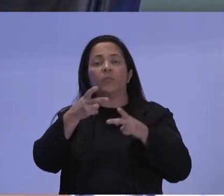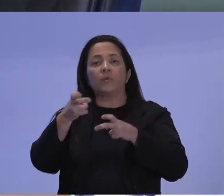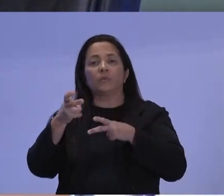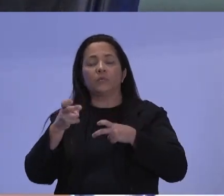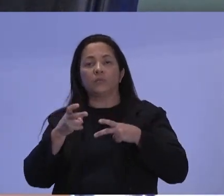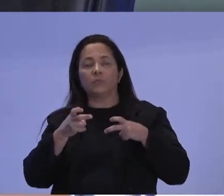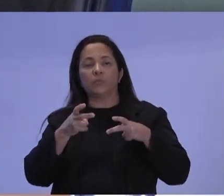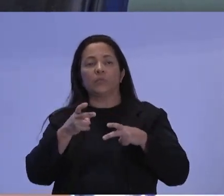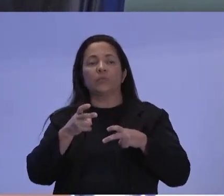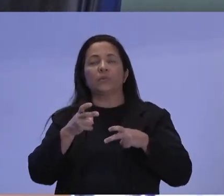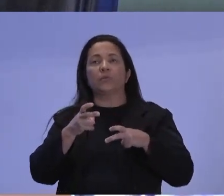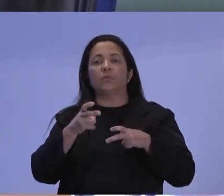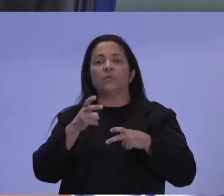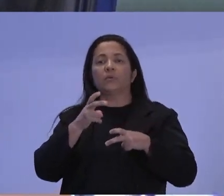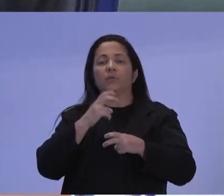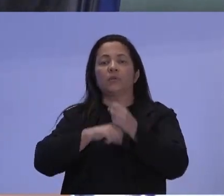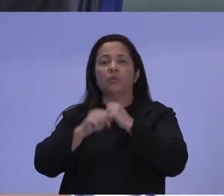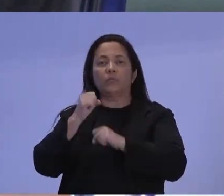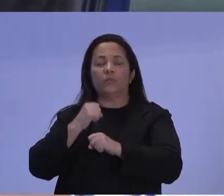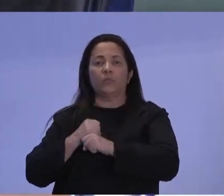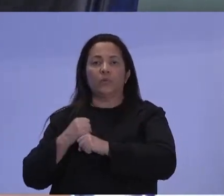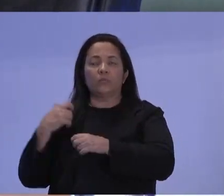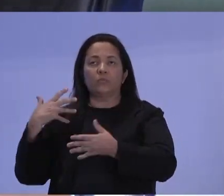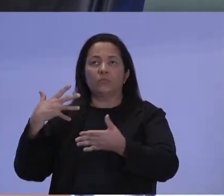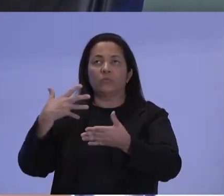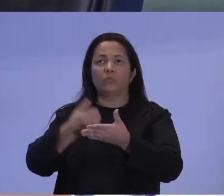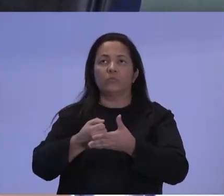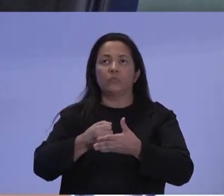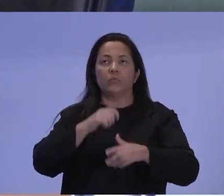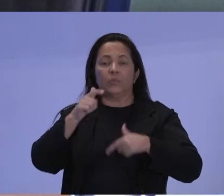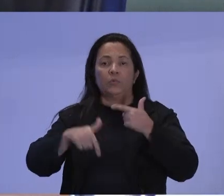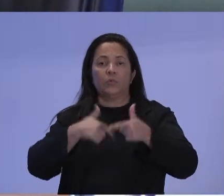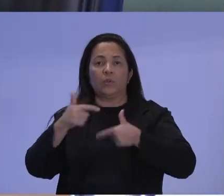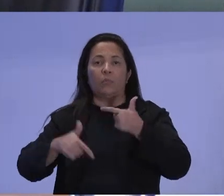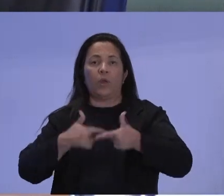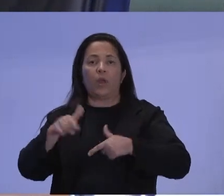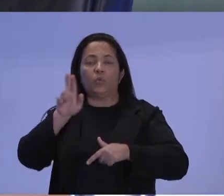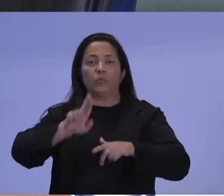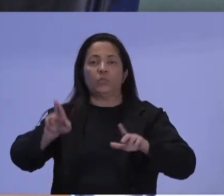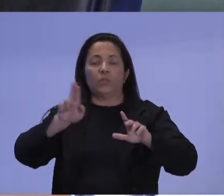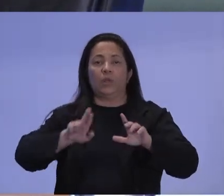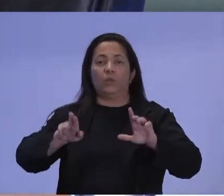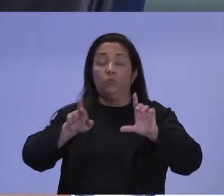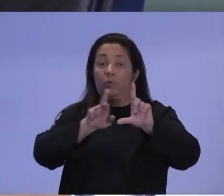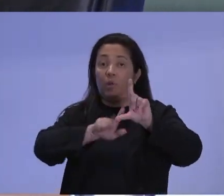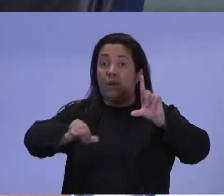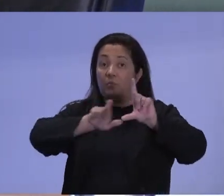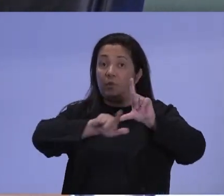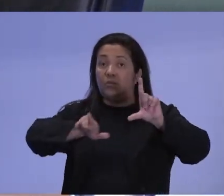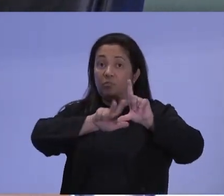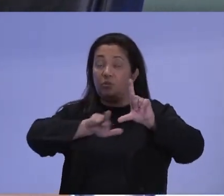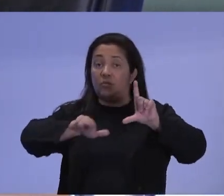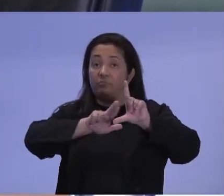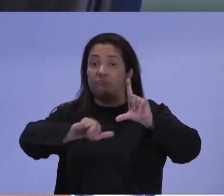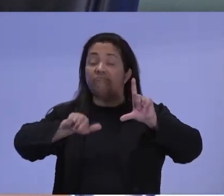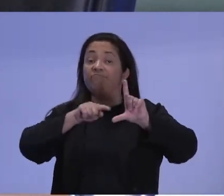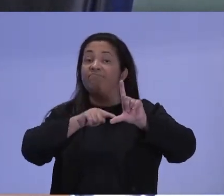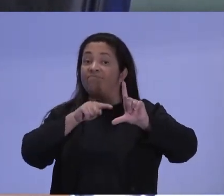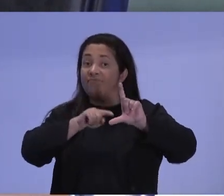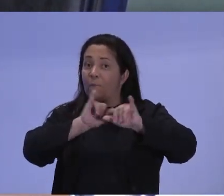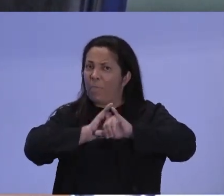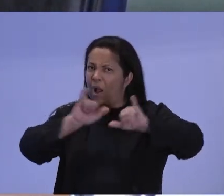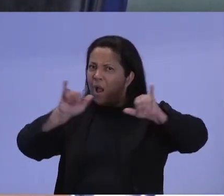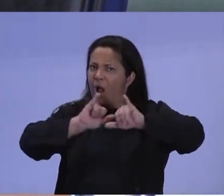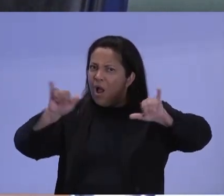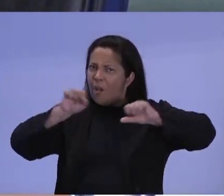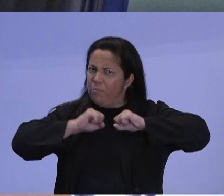esse ano de uma grande diferença foi o trabalho da mídia. e eu cheguei à conclusão que a mídia